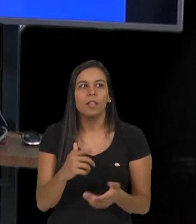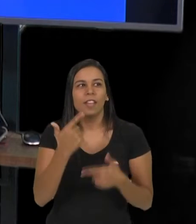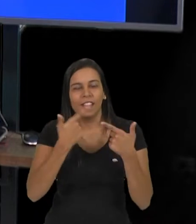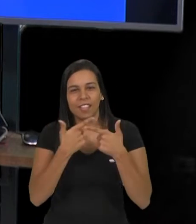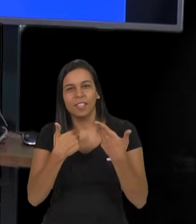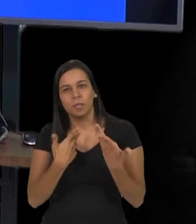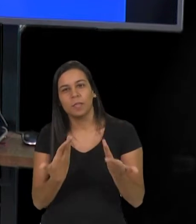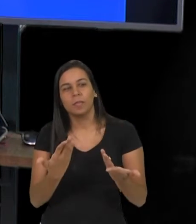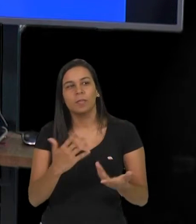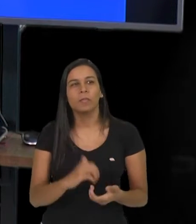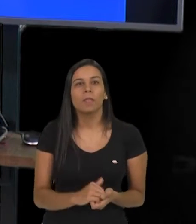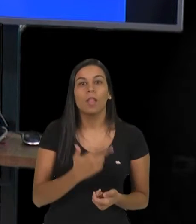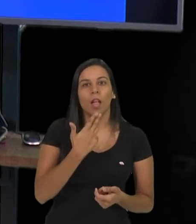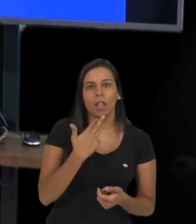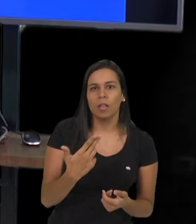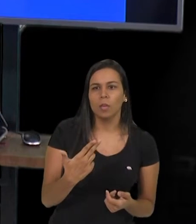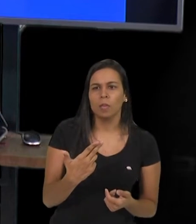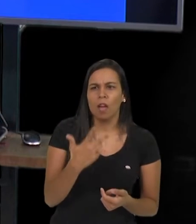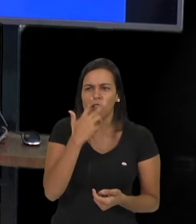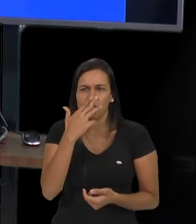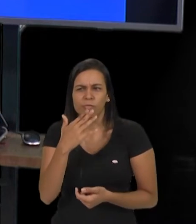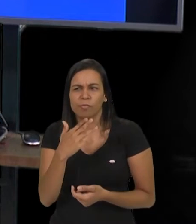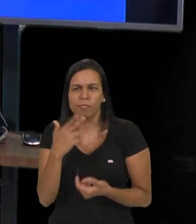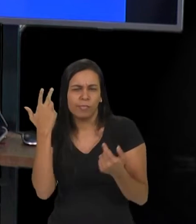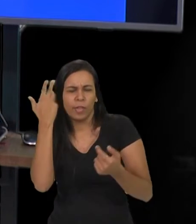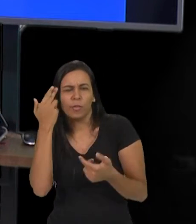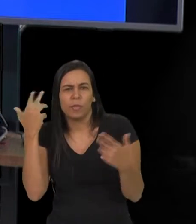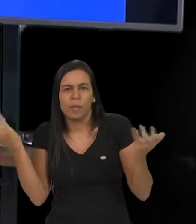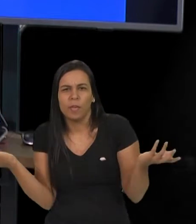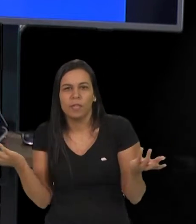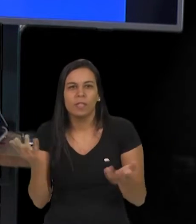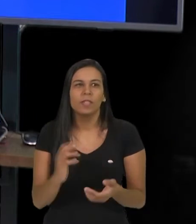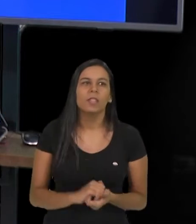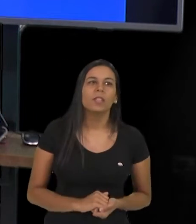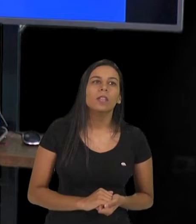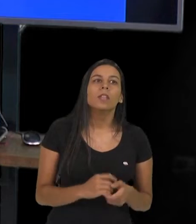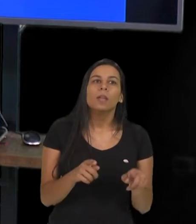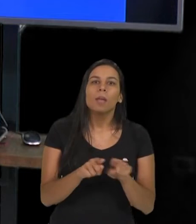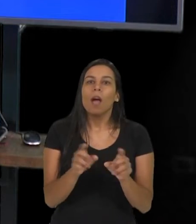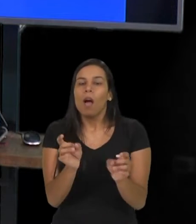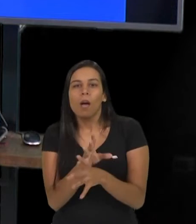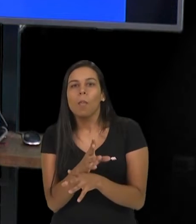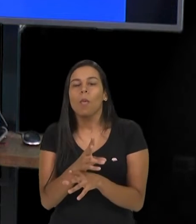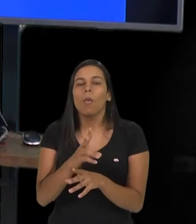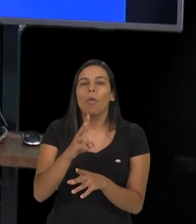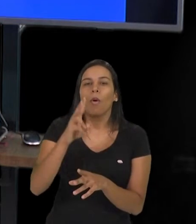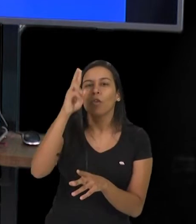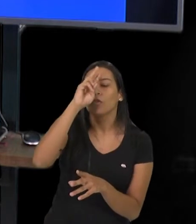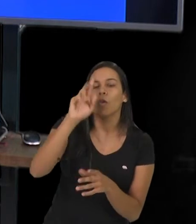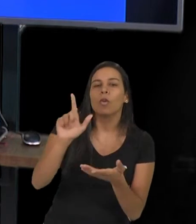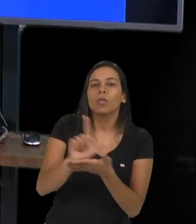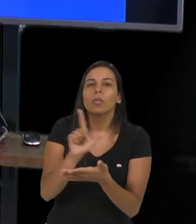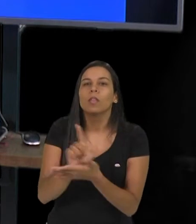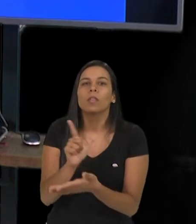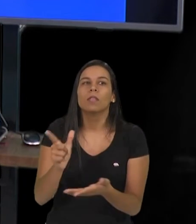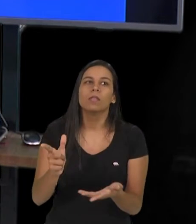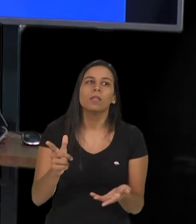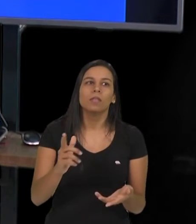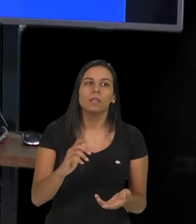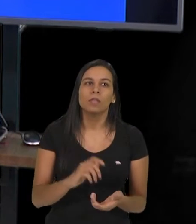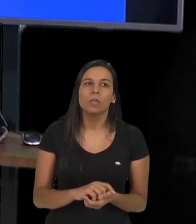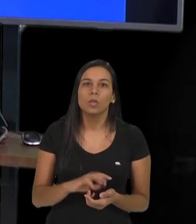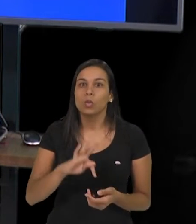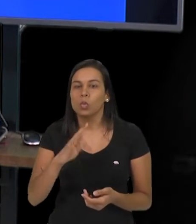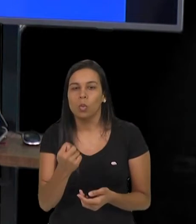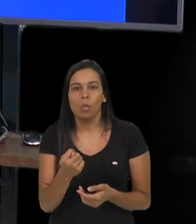Como é a nossa língua, a gente acha isso natural. E é a mesma coisa em inglês, então no contexto aqui acabou a história de livro. E isso tem um histórico, né? Hoje em dia tudo é feito